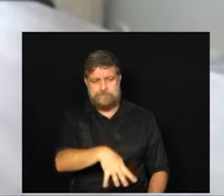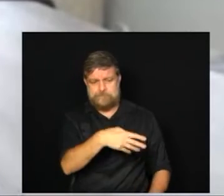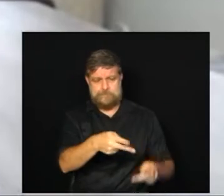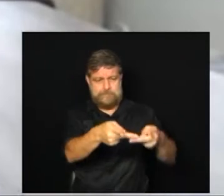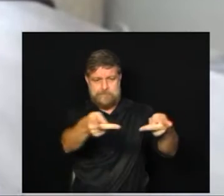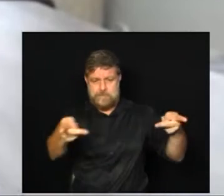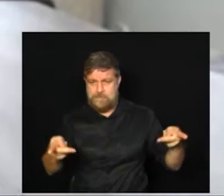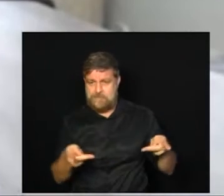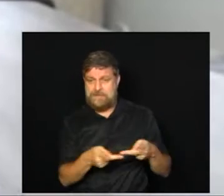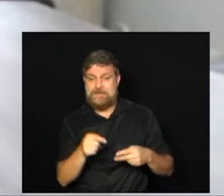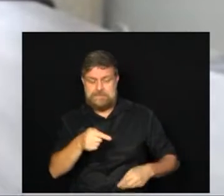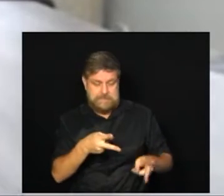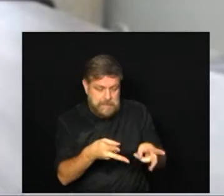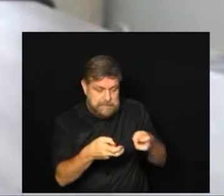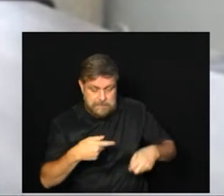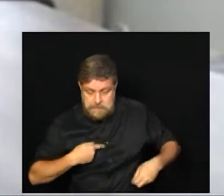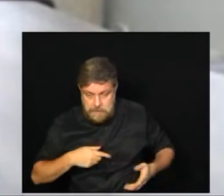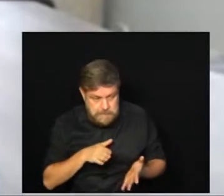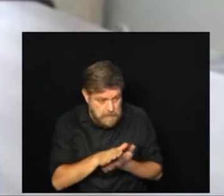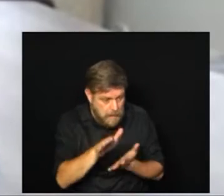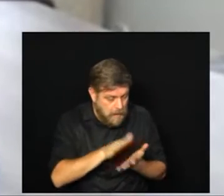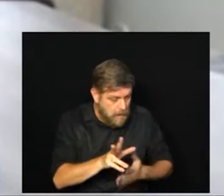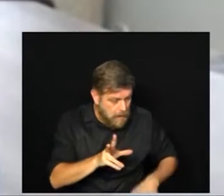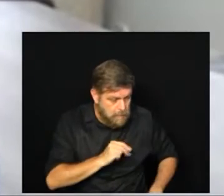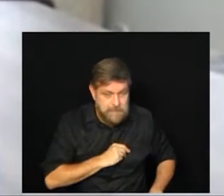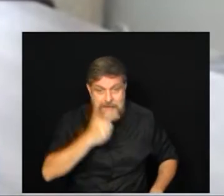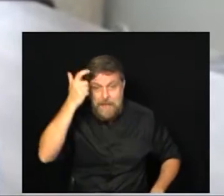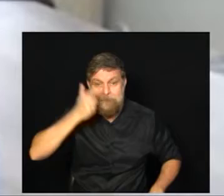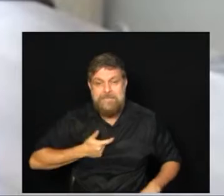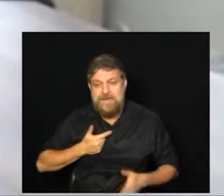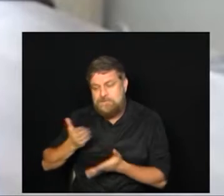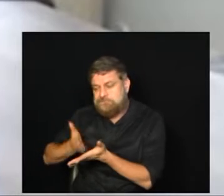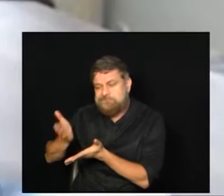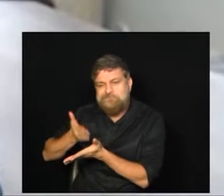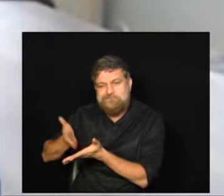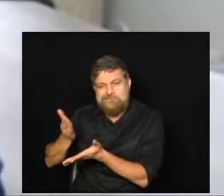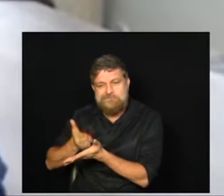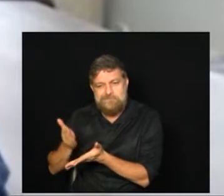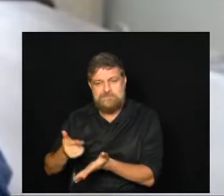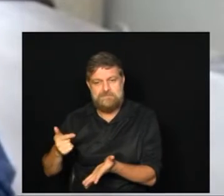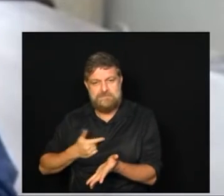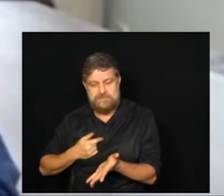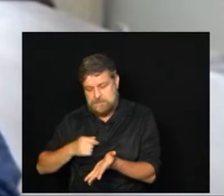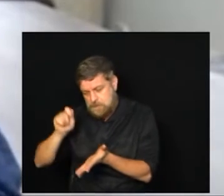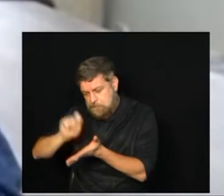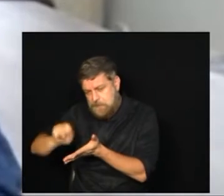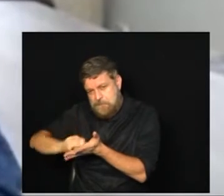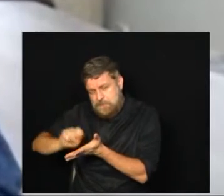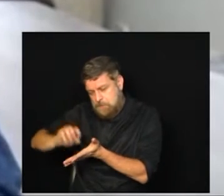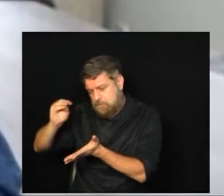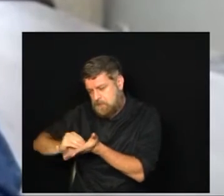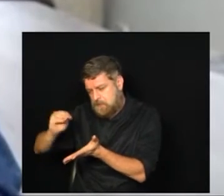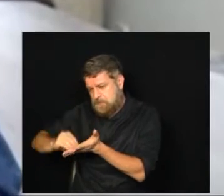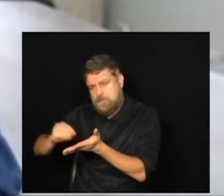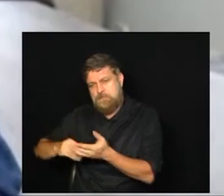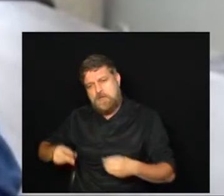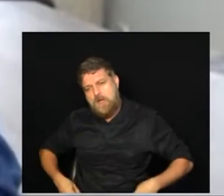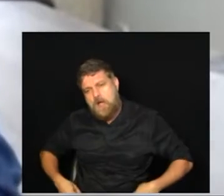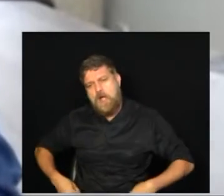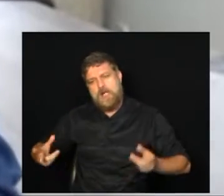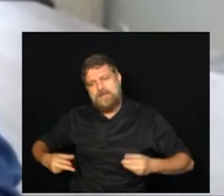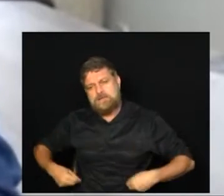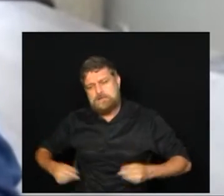para onde vão os seus gastos, né? Mas eu sou da época do caderninho. Eu peguei lá, comecei a tomar nota de tudo que eu gastava. E eu comecei